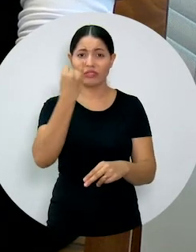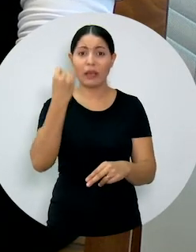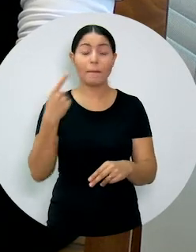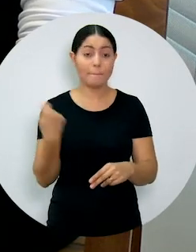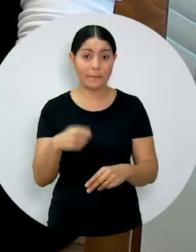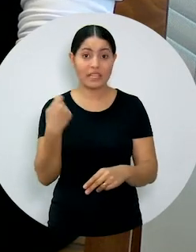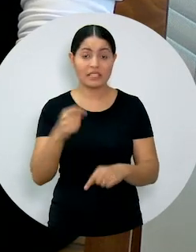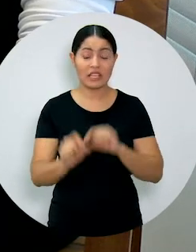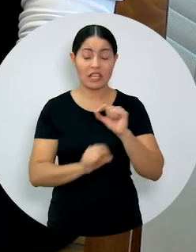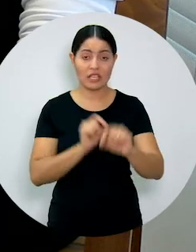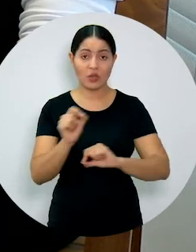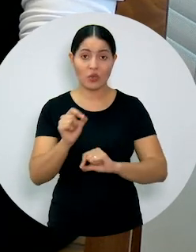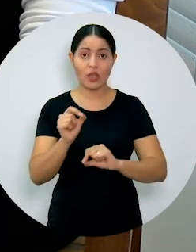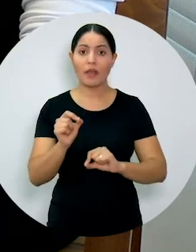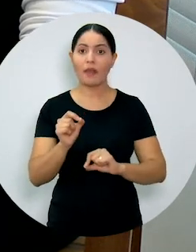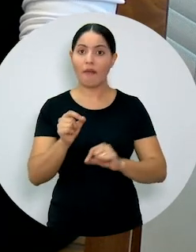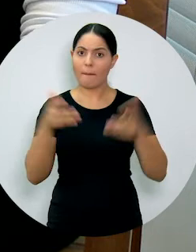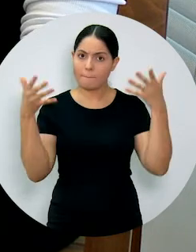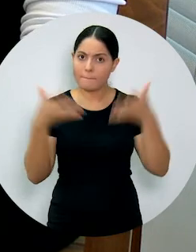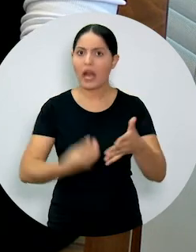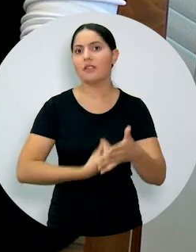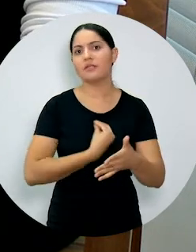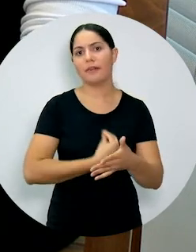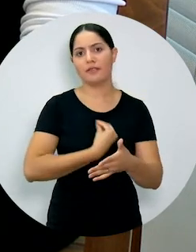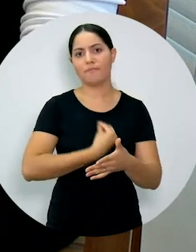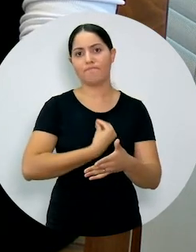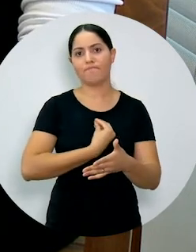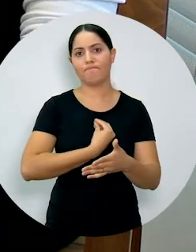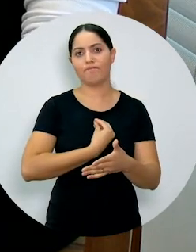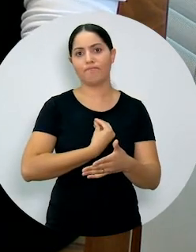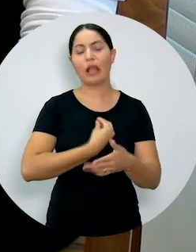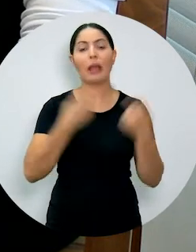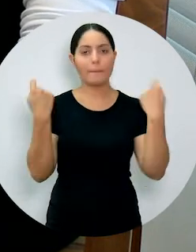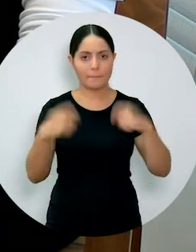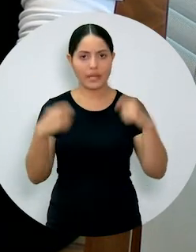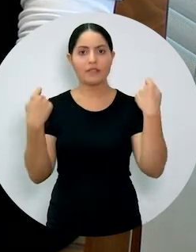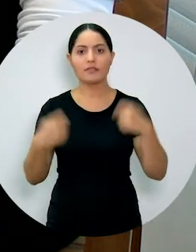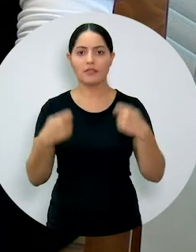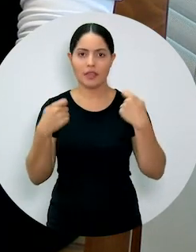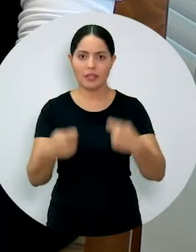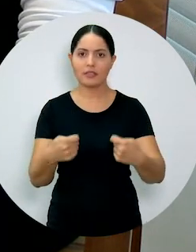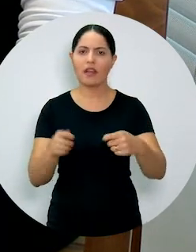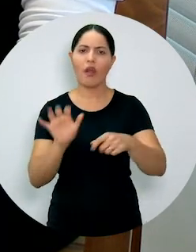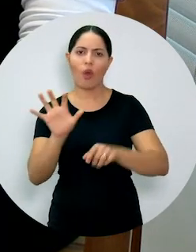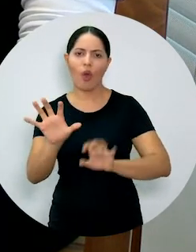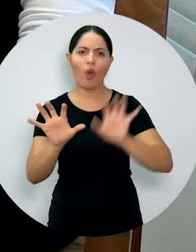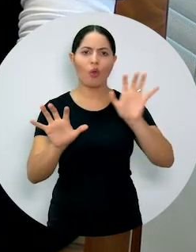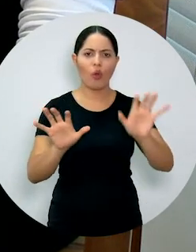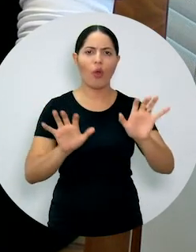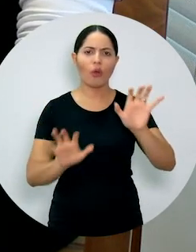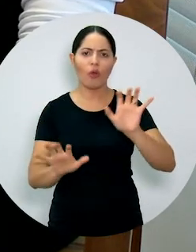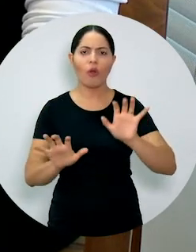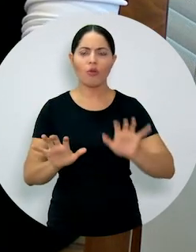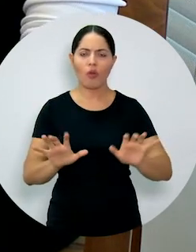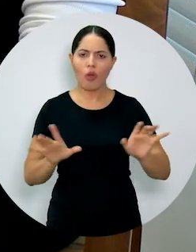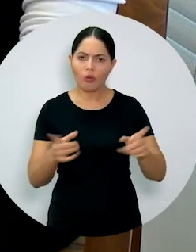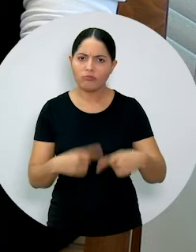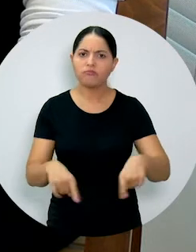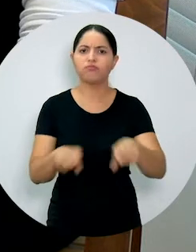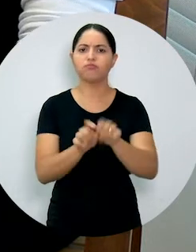valorize a democracia chamada democracia participativa, ou seja, a participação de órgãos intermediários da